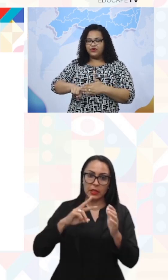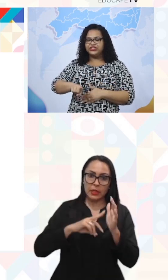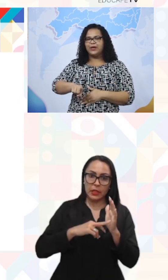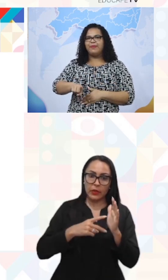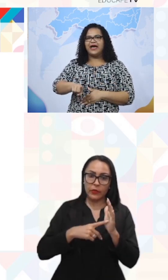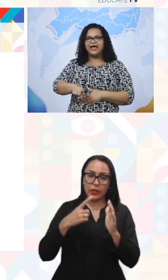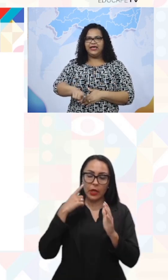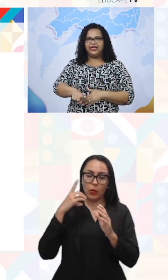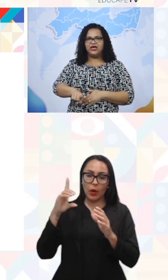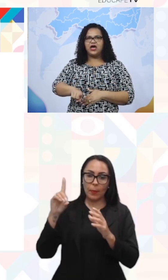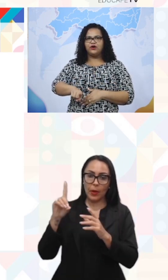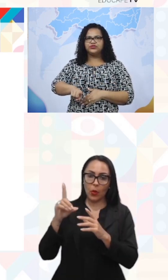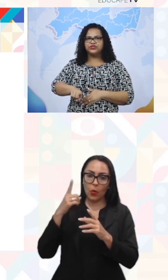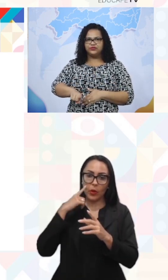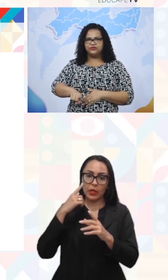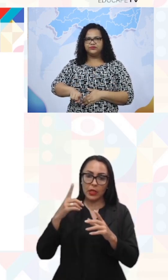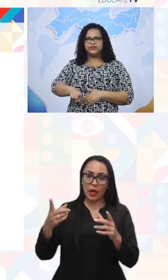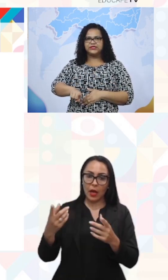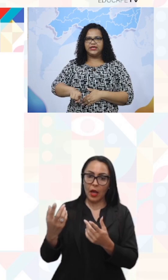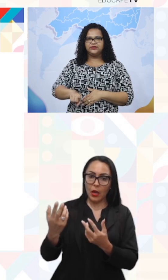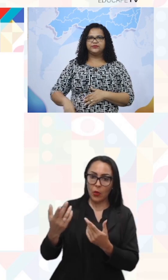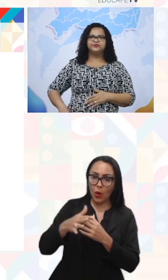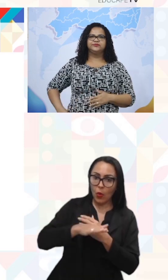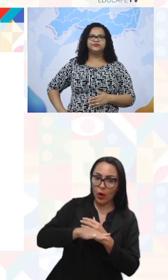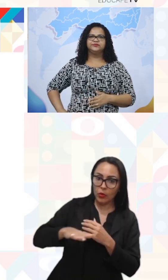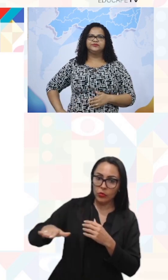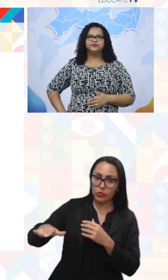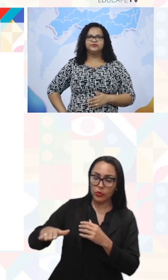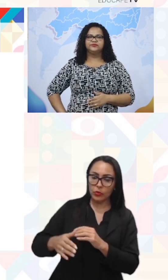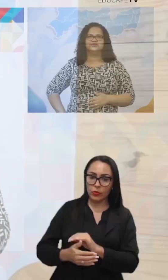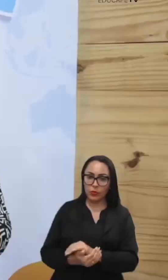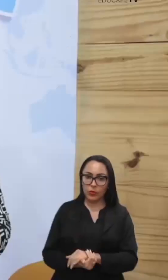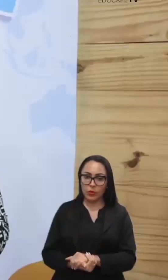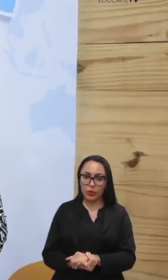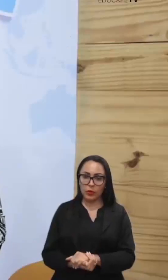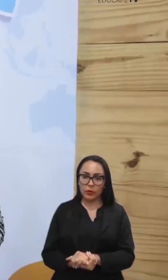mão está paralela ao chão, tá certo?